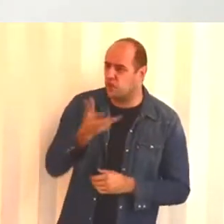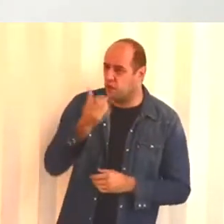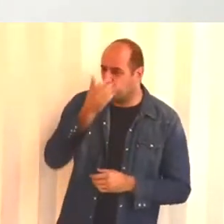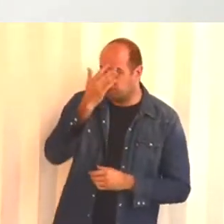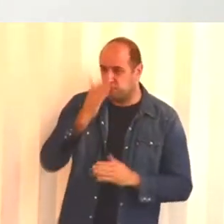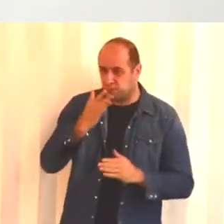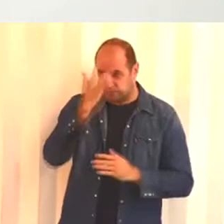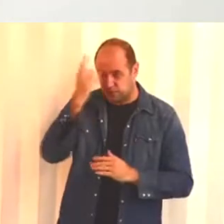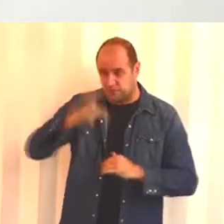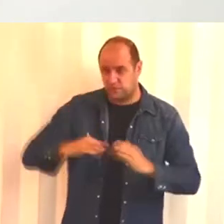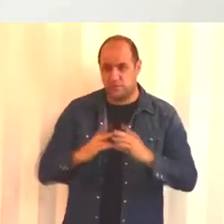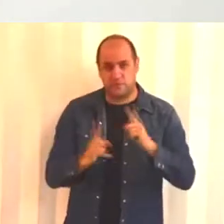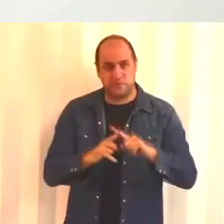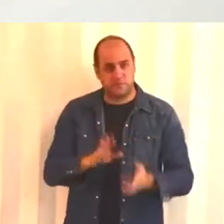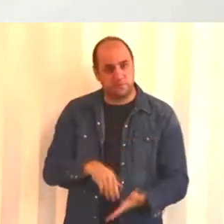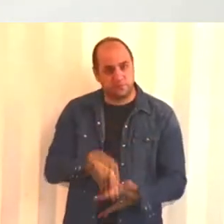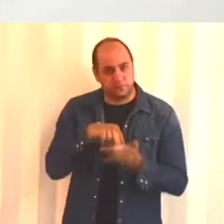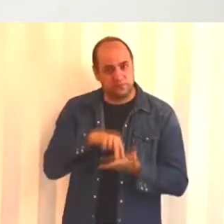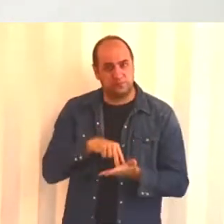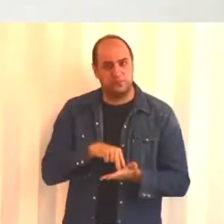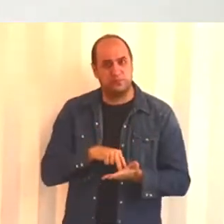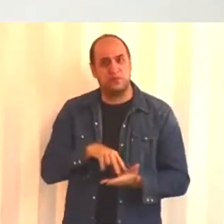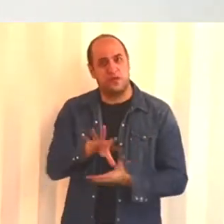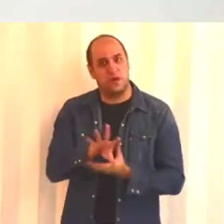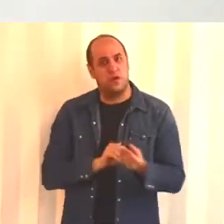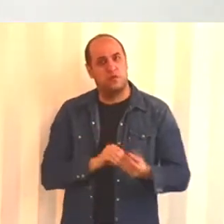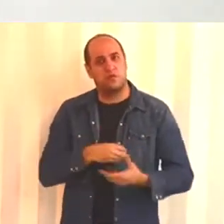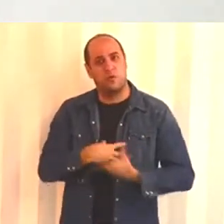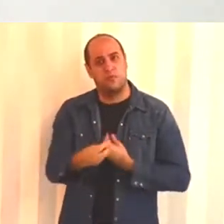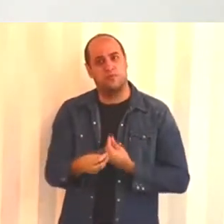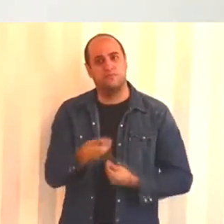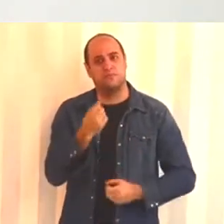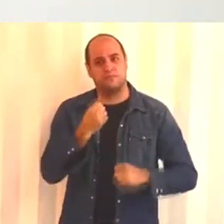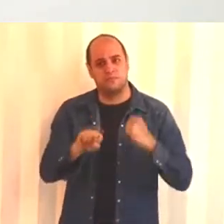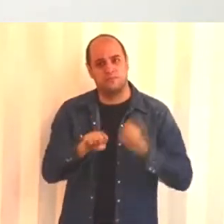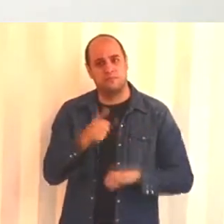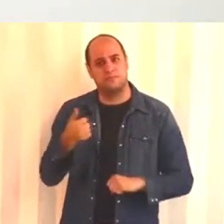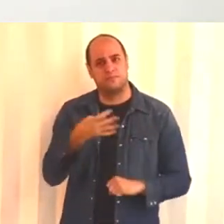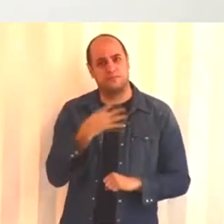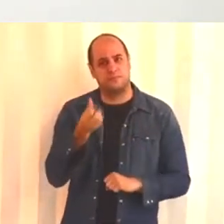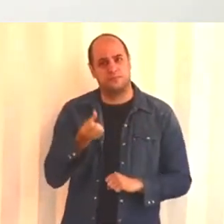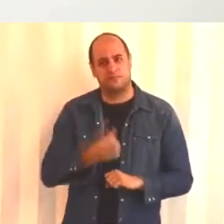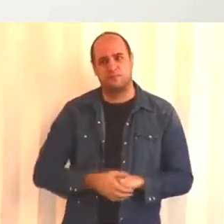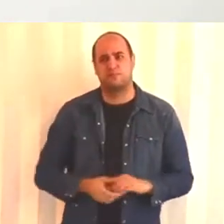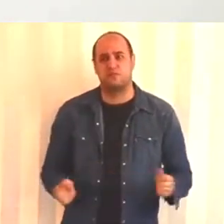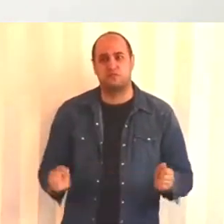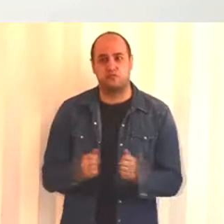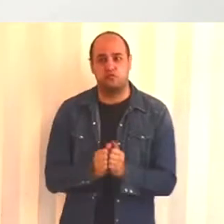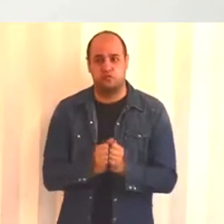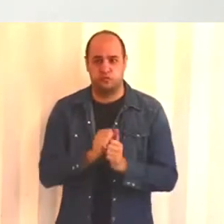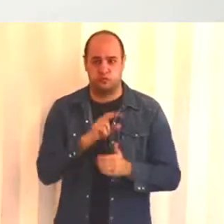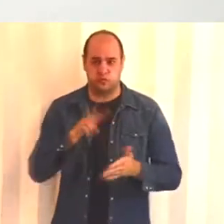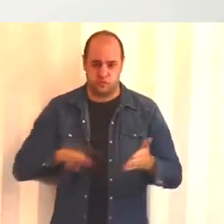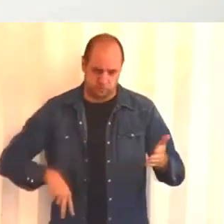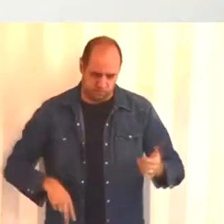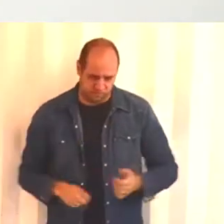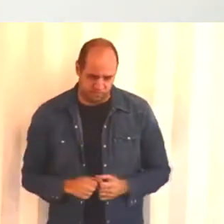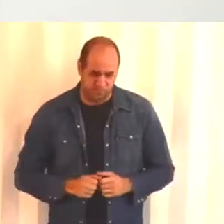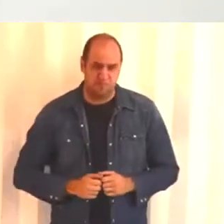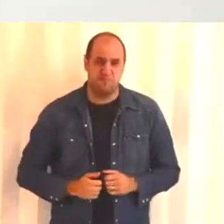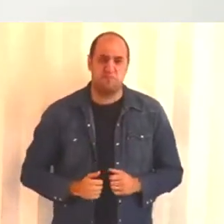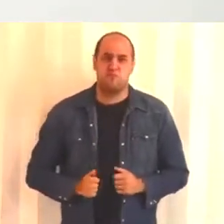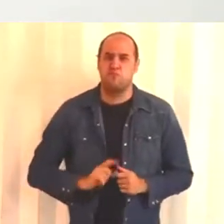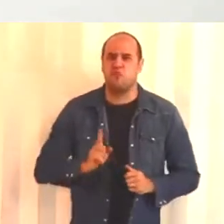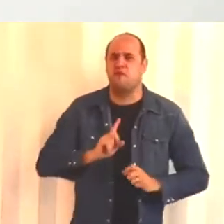para que fiquem em pé e vamos ler o Salmo 146 a uma só voz. Não é